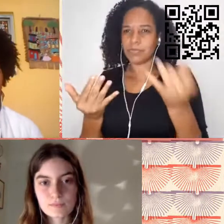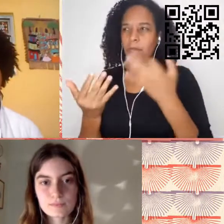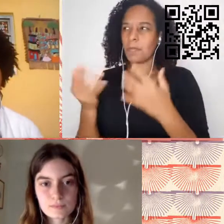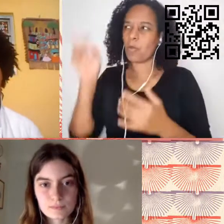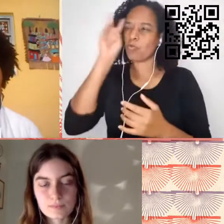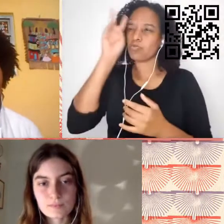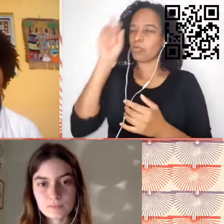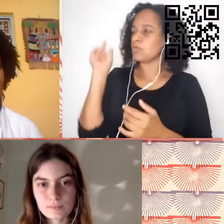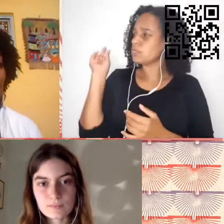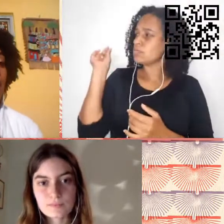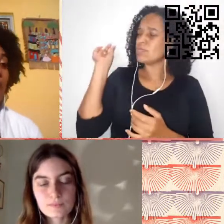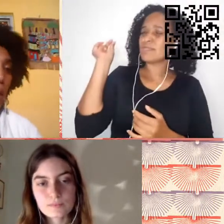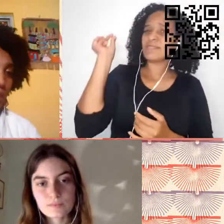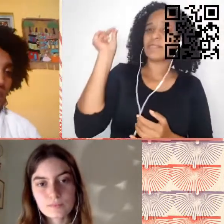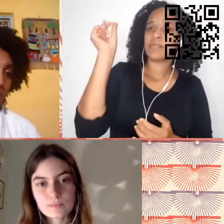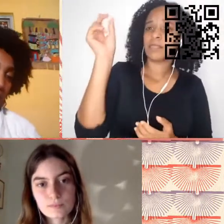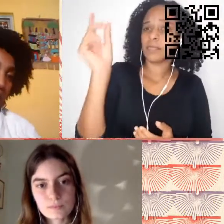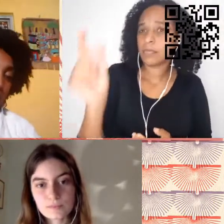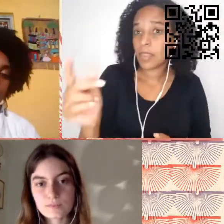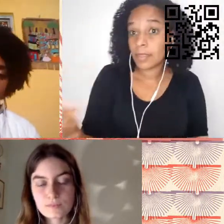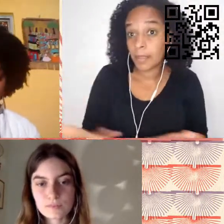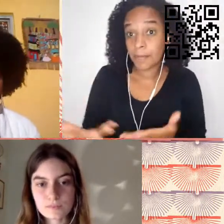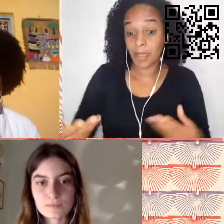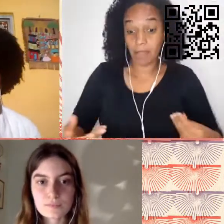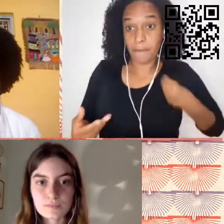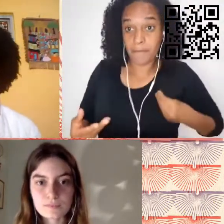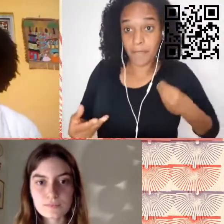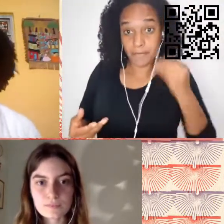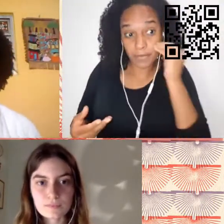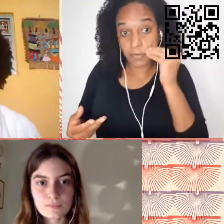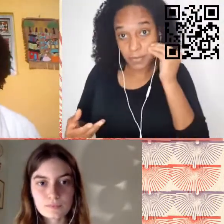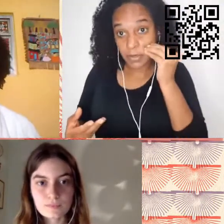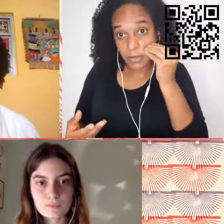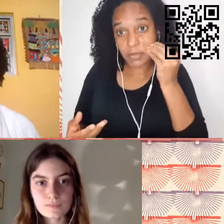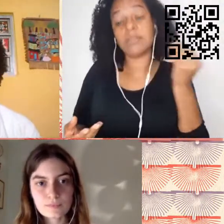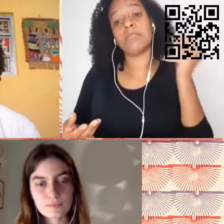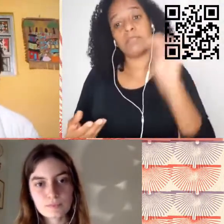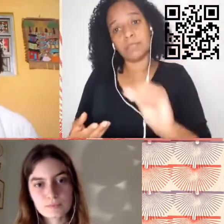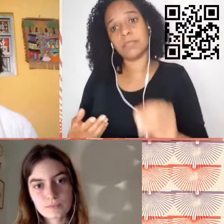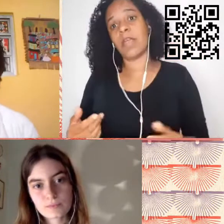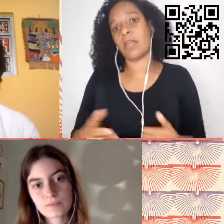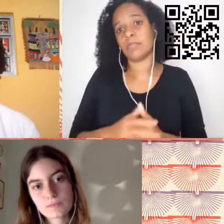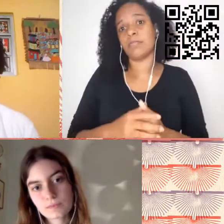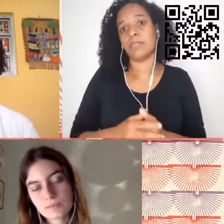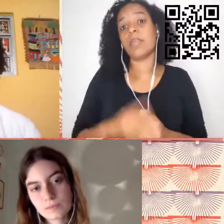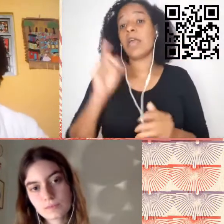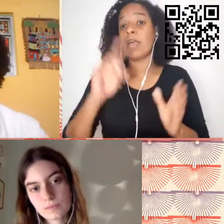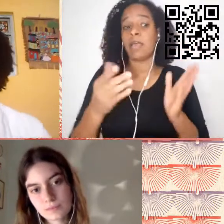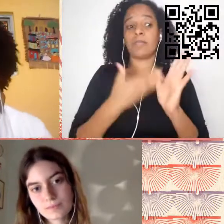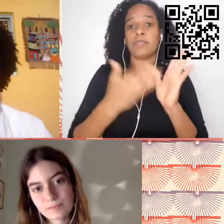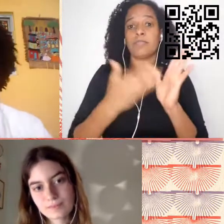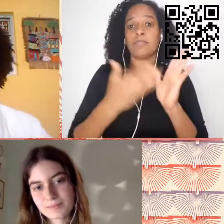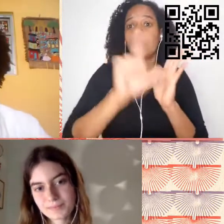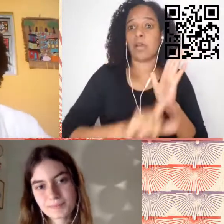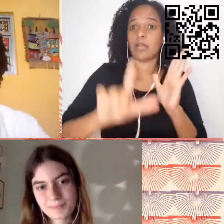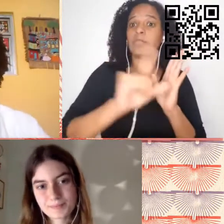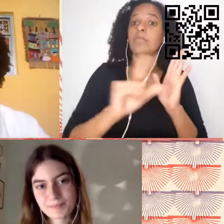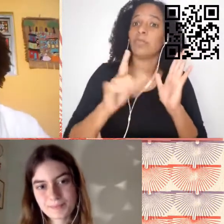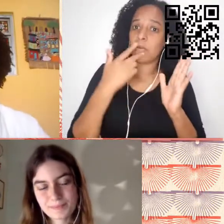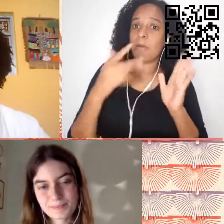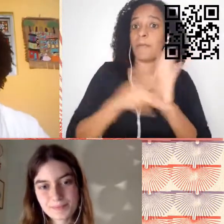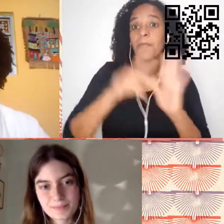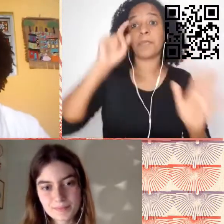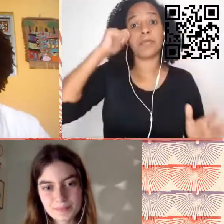trajetória e relatar uma escrevivência, eu posso dizer que a nossa literatura, né, a literatura